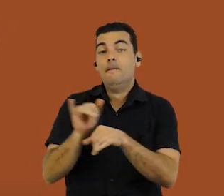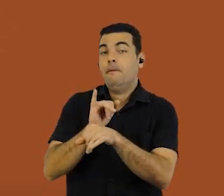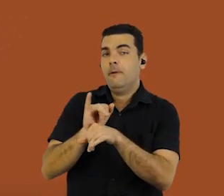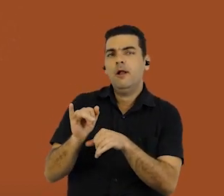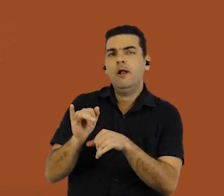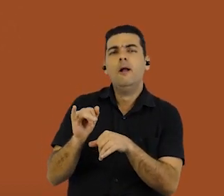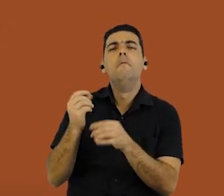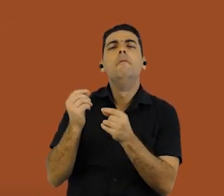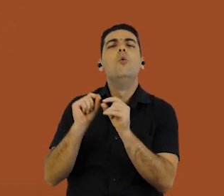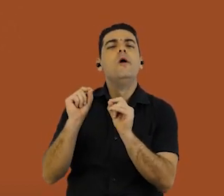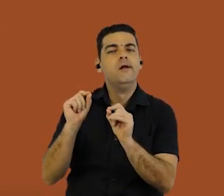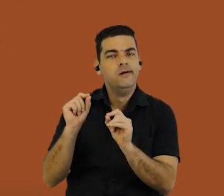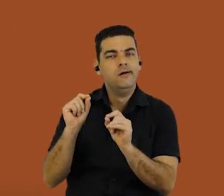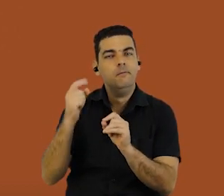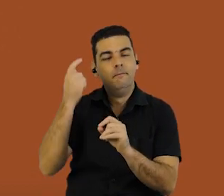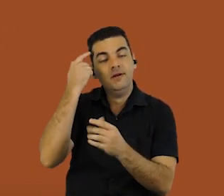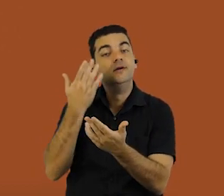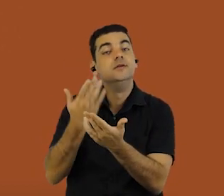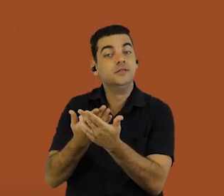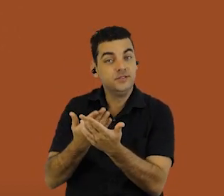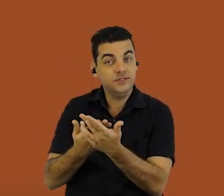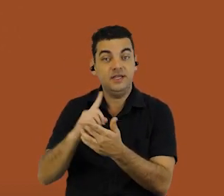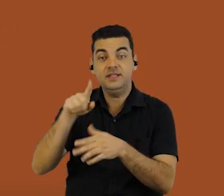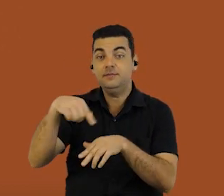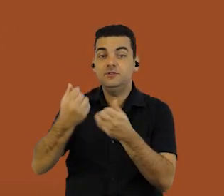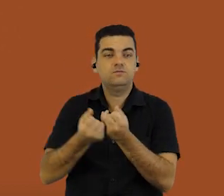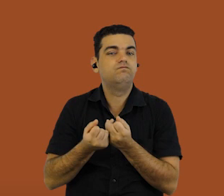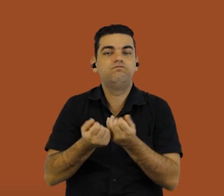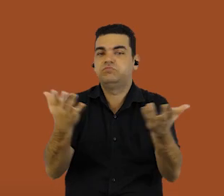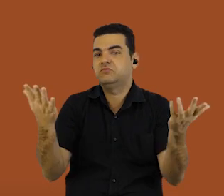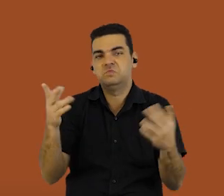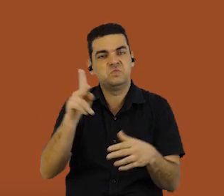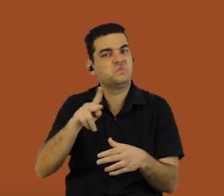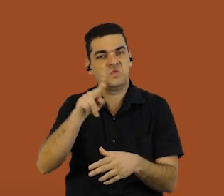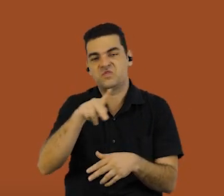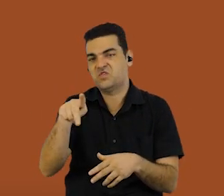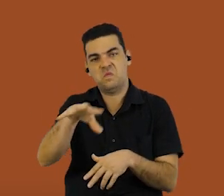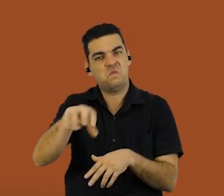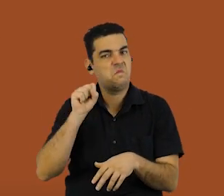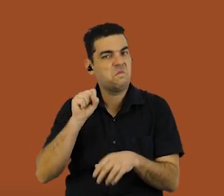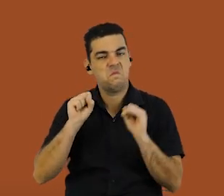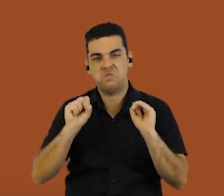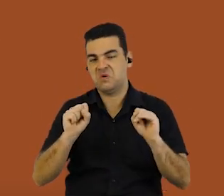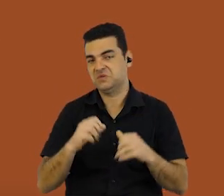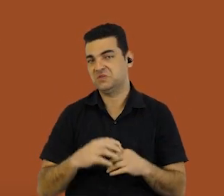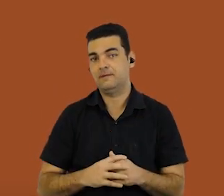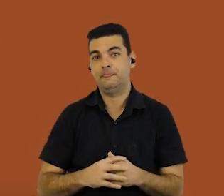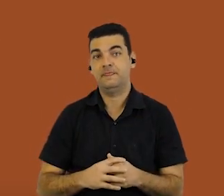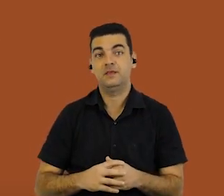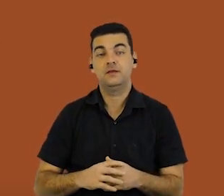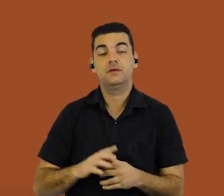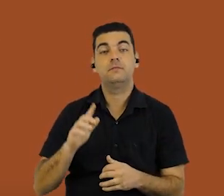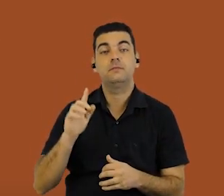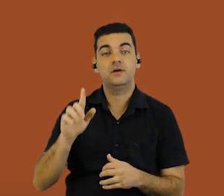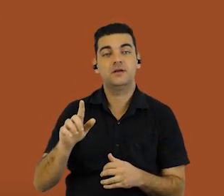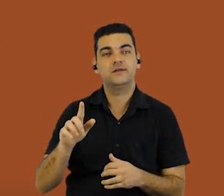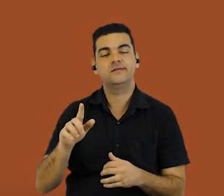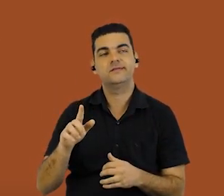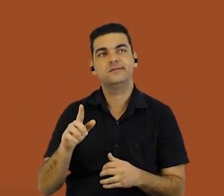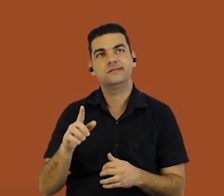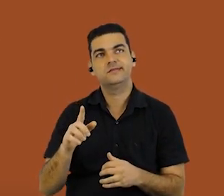atividades nós criamos roteiros que depois são disponibilizados para qualquer professor utilizar, mas também a gente